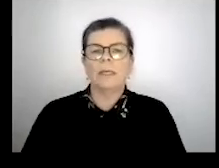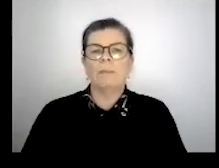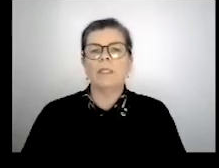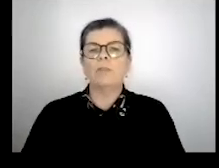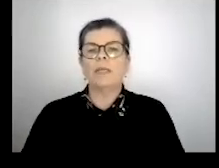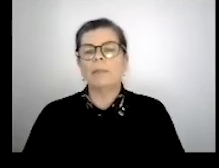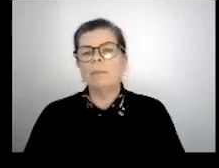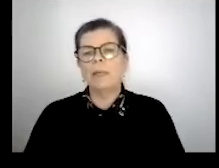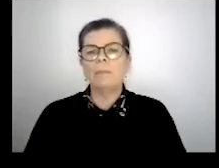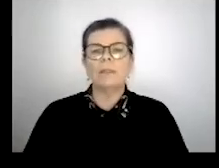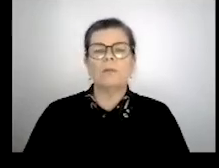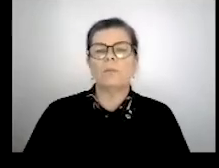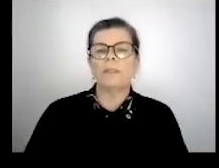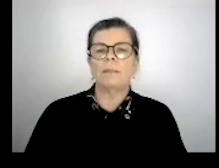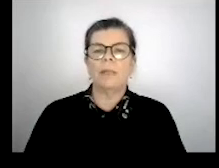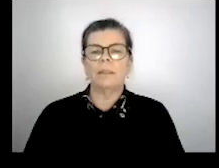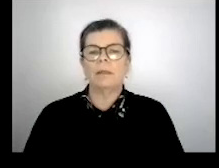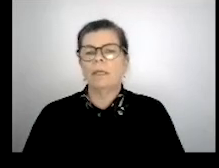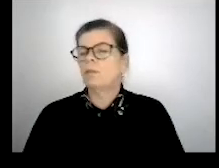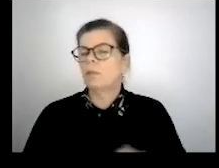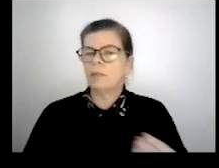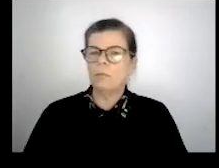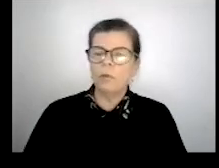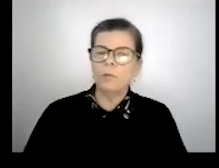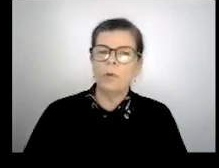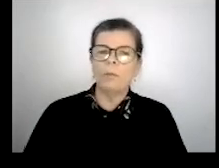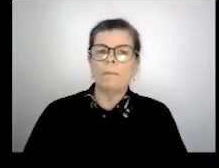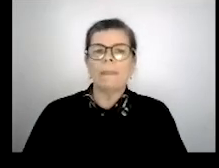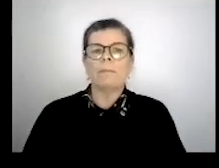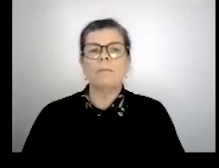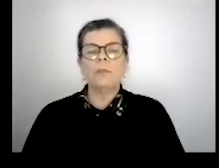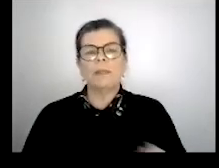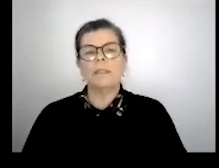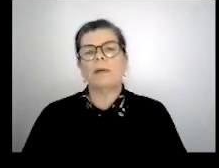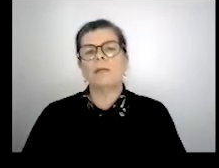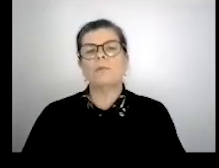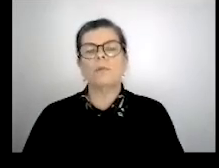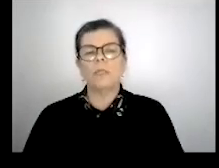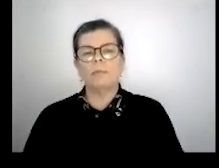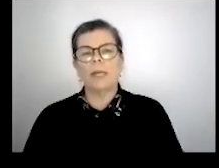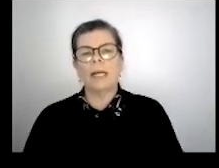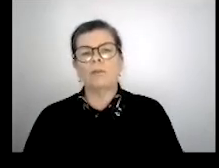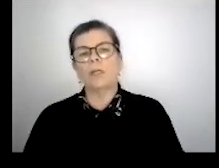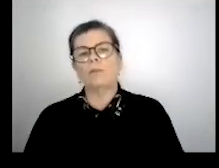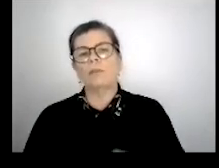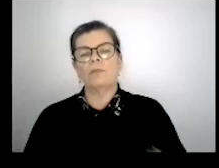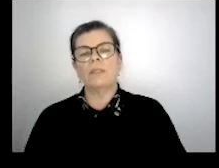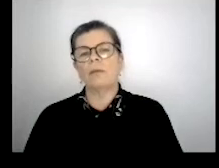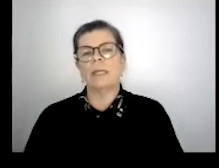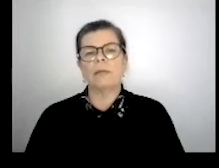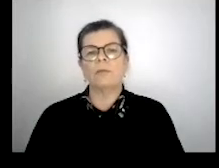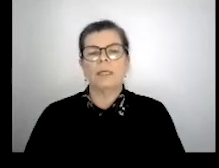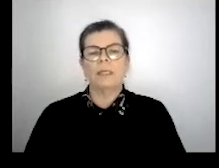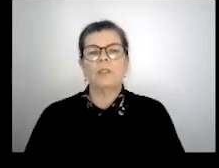atores, para a gente ver aquela primeira impressão dos participantes. Isso tem sido muito bom, porque muitos participaram dos 2 simulados, já nos